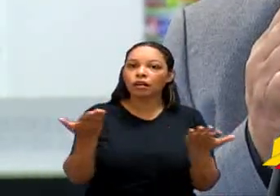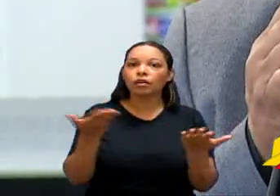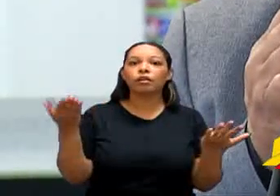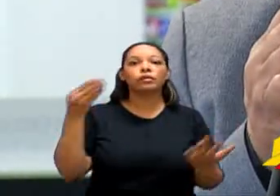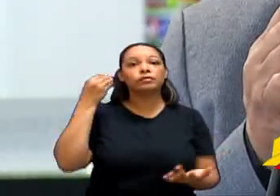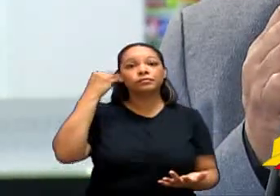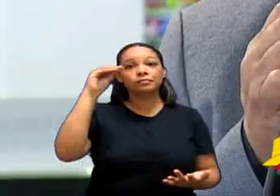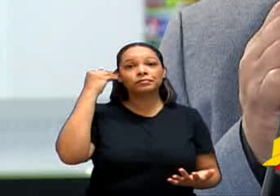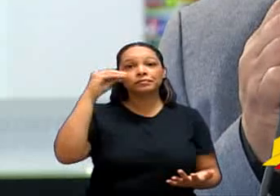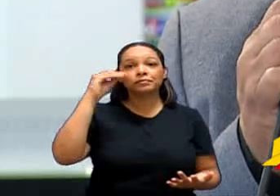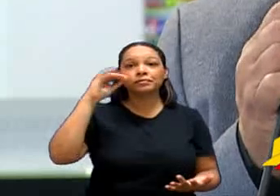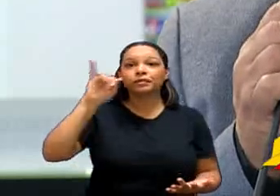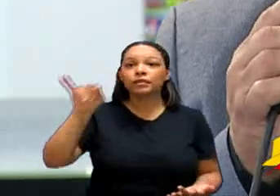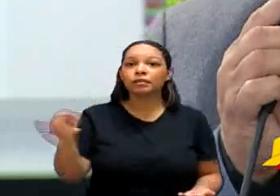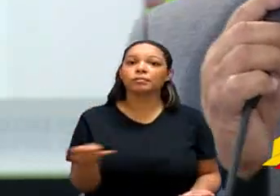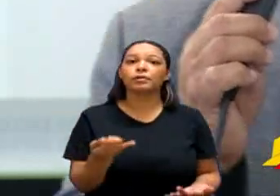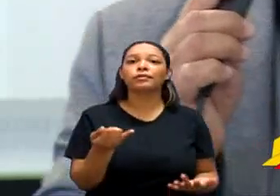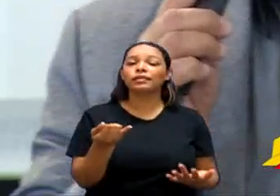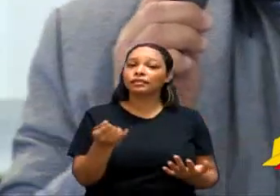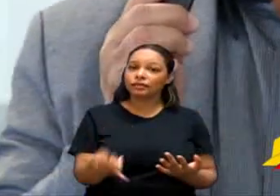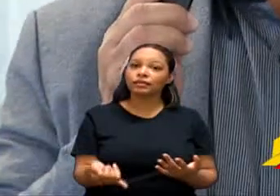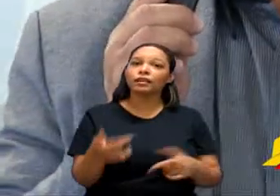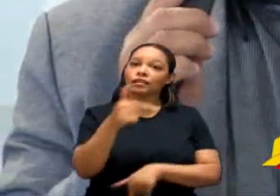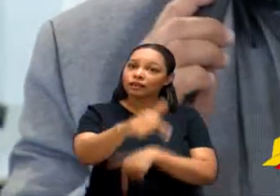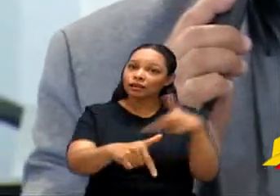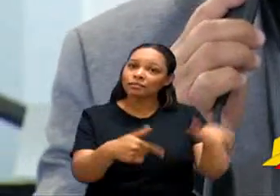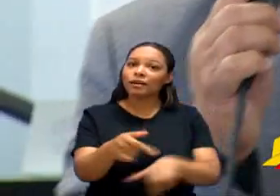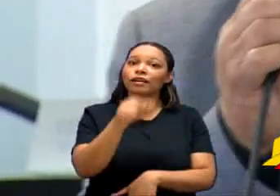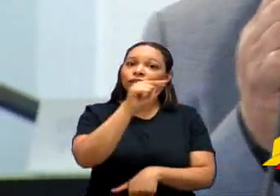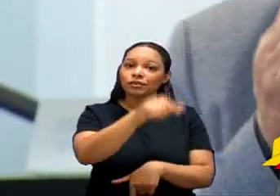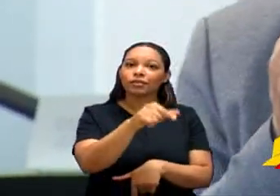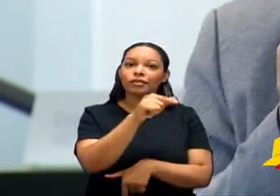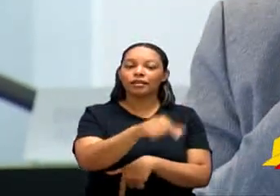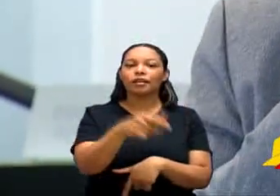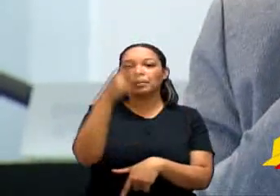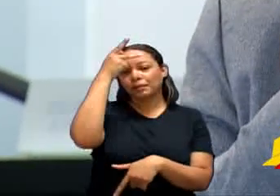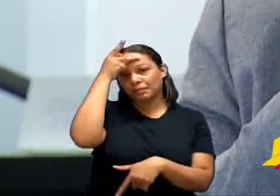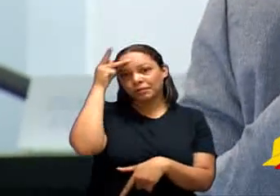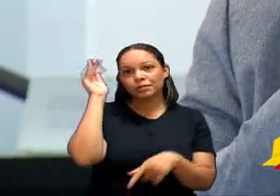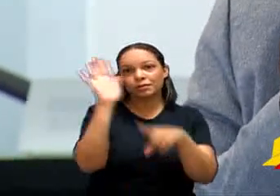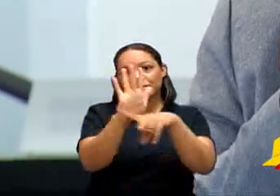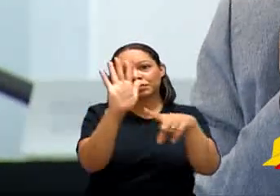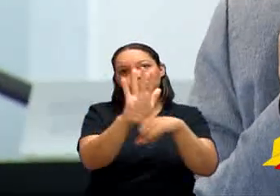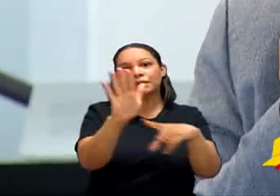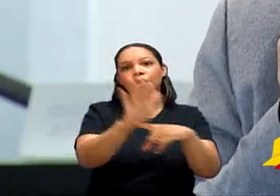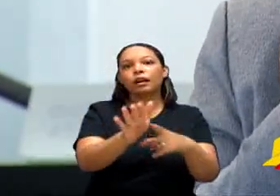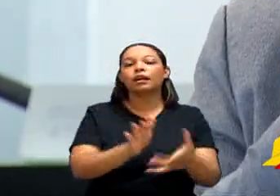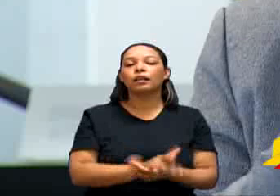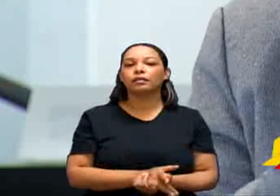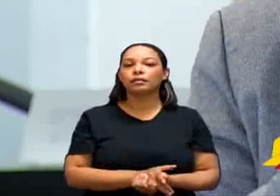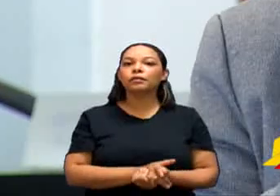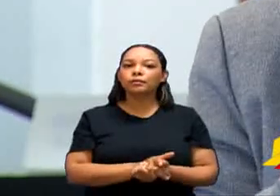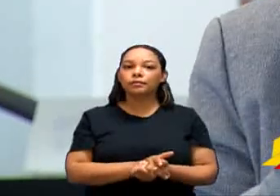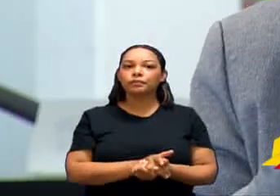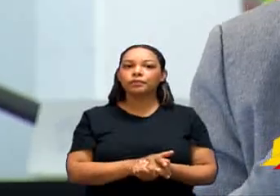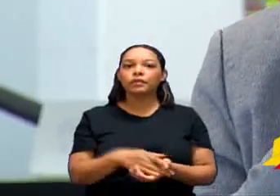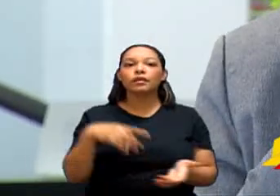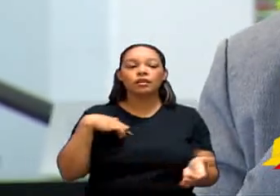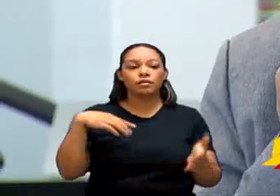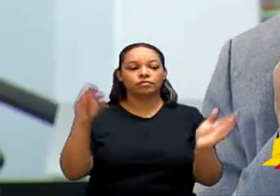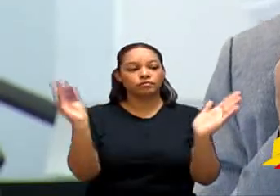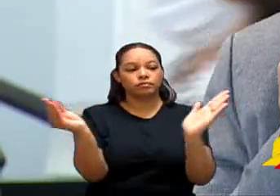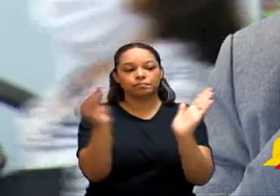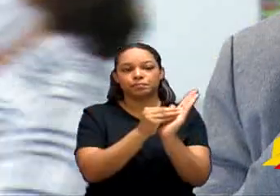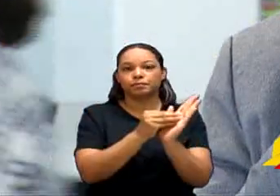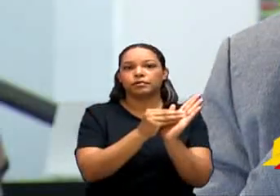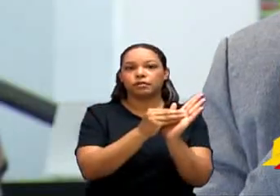desse mesmo espaço e vender lá dentro. A gente trabalha com essa proposta. E eu entrei com um requerimento aqui, esse requerimento